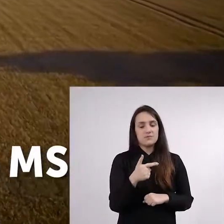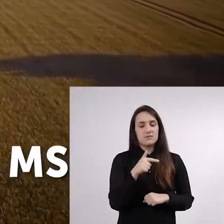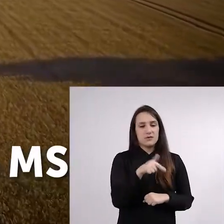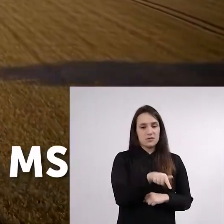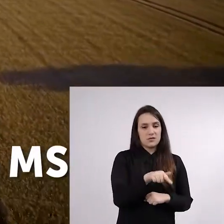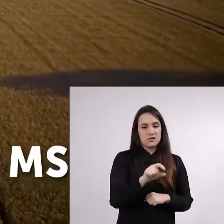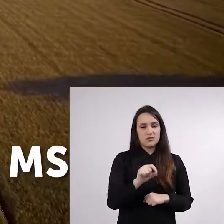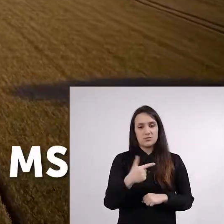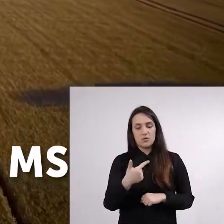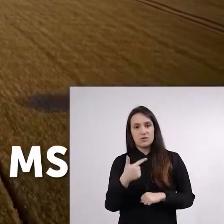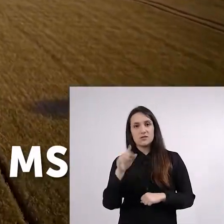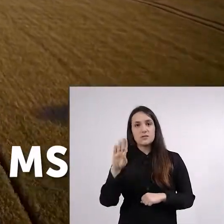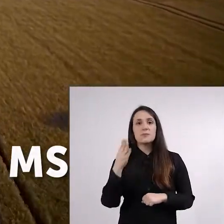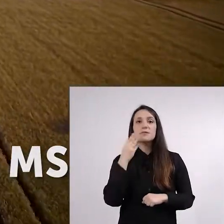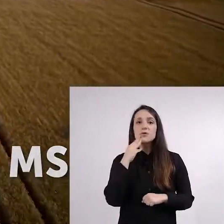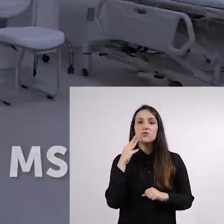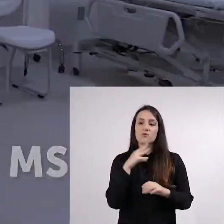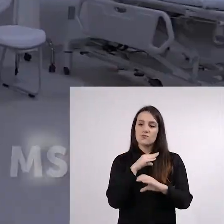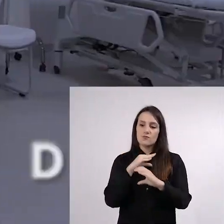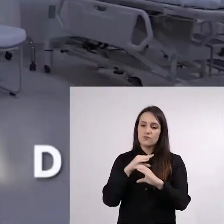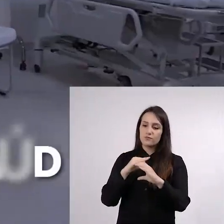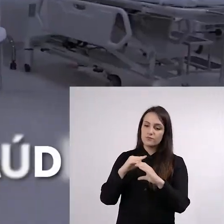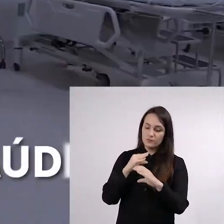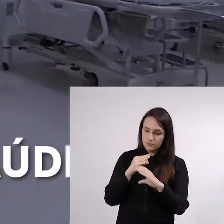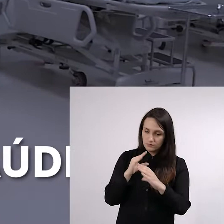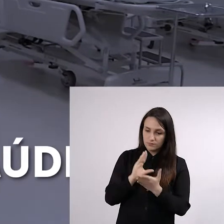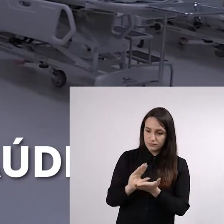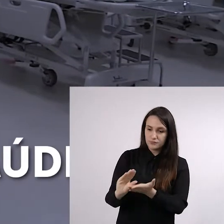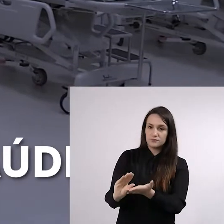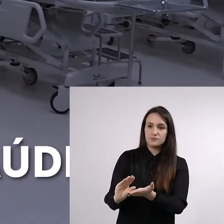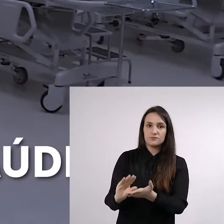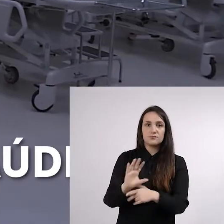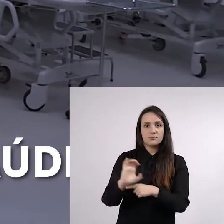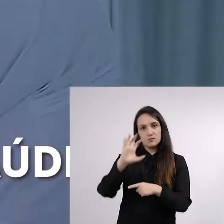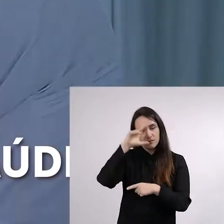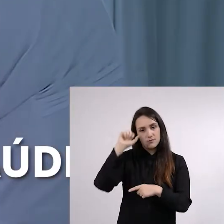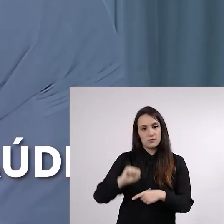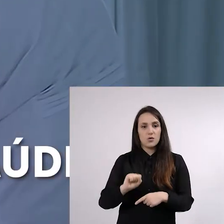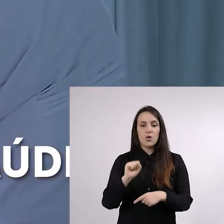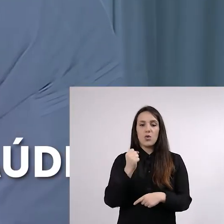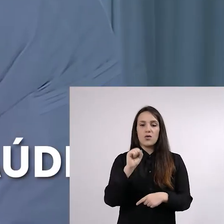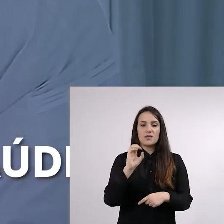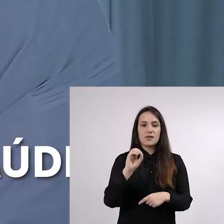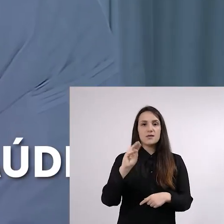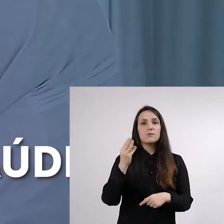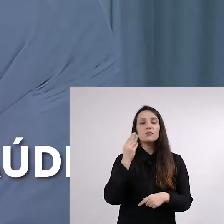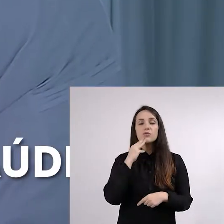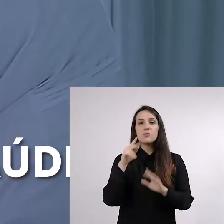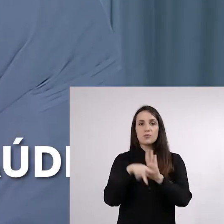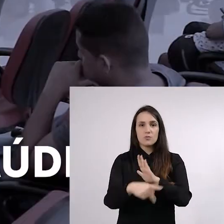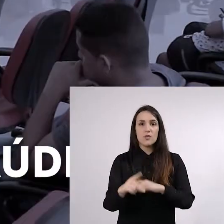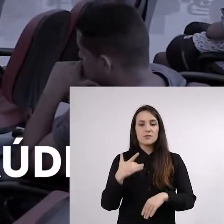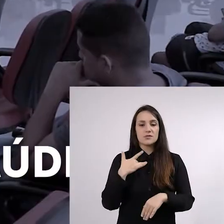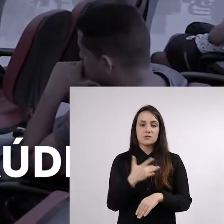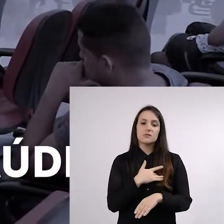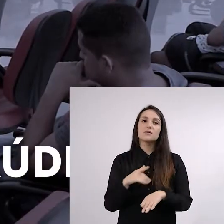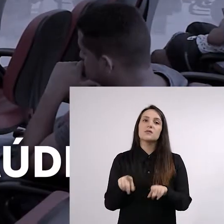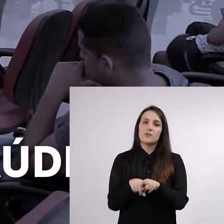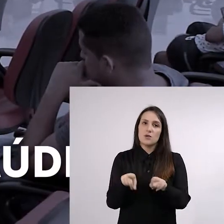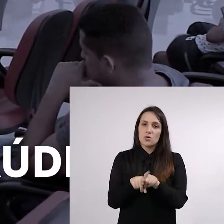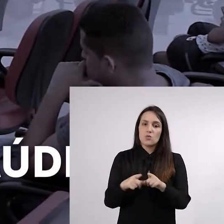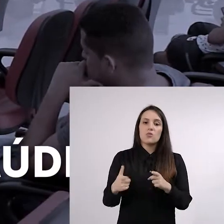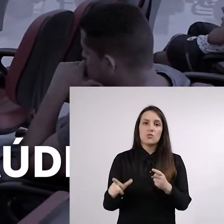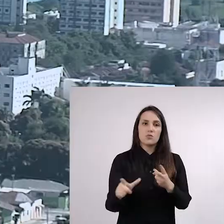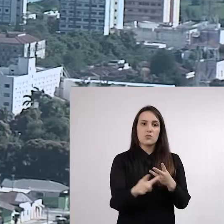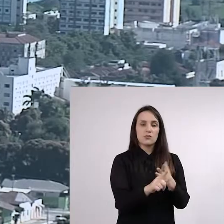ser destinados a Mato Grosso do Sul, com 80 milhões exclusivos para a pasta da saúde e o restante para outras